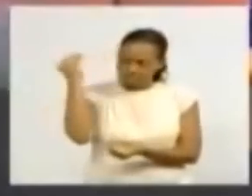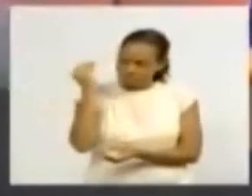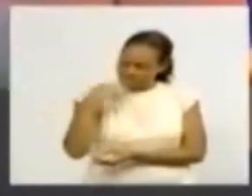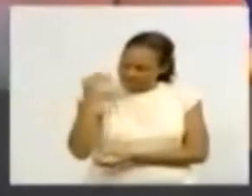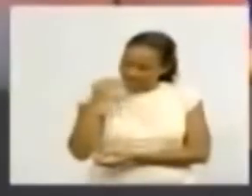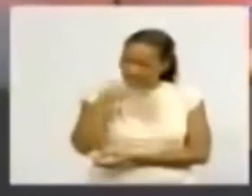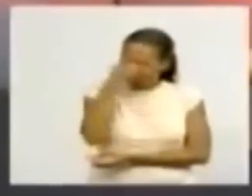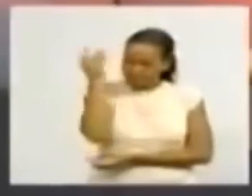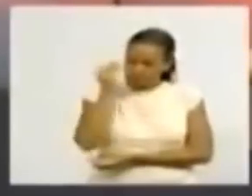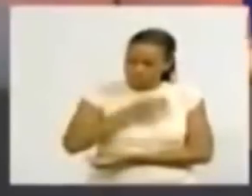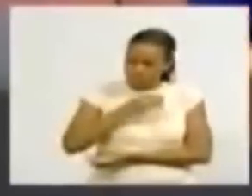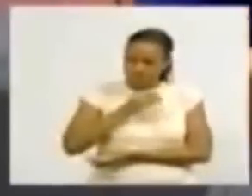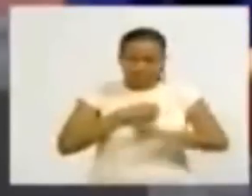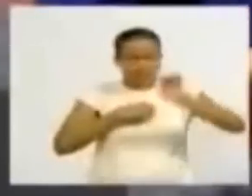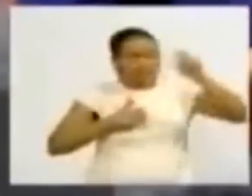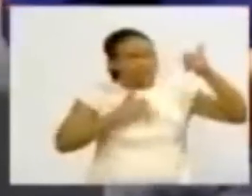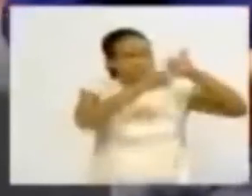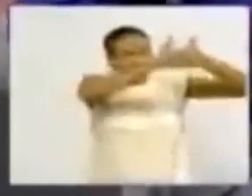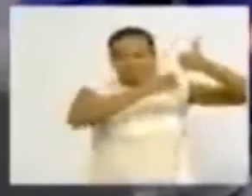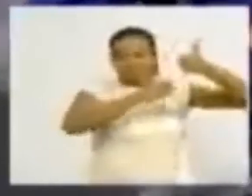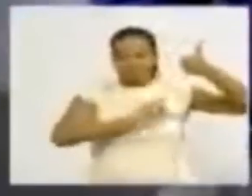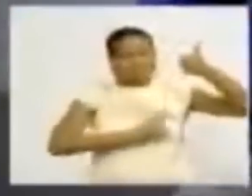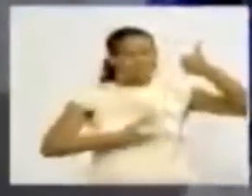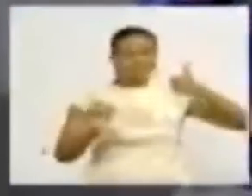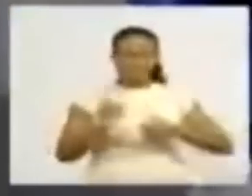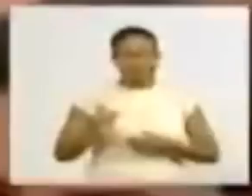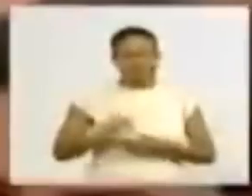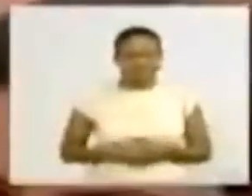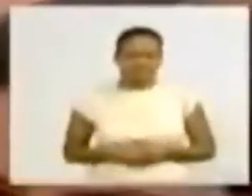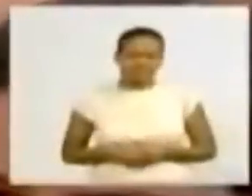pecadora, não tenha medo de se aproximar de mim.